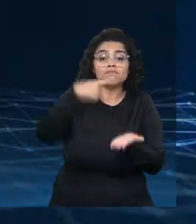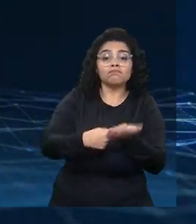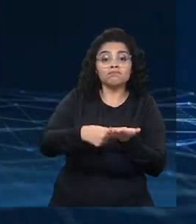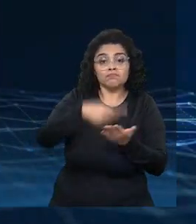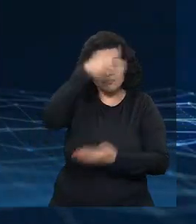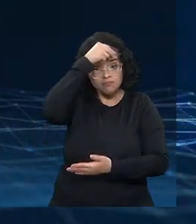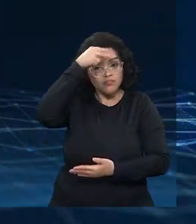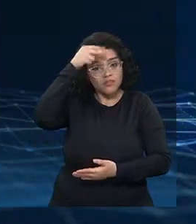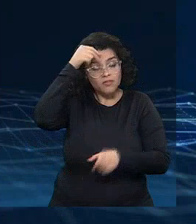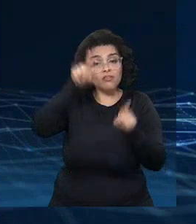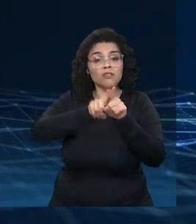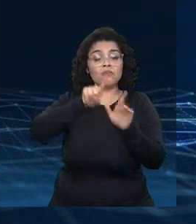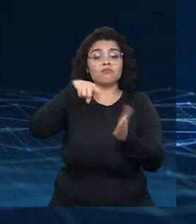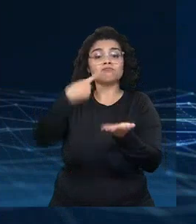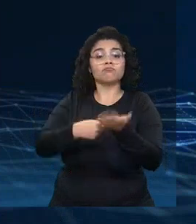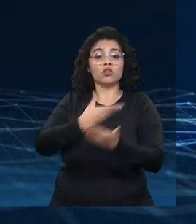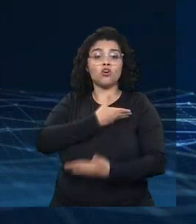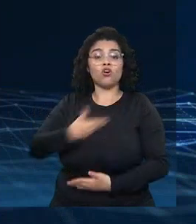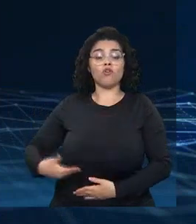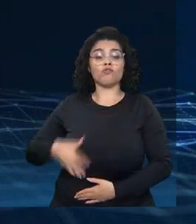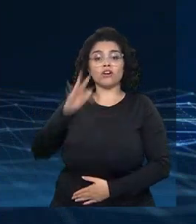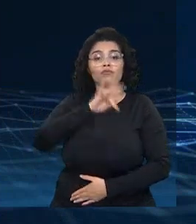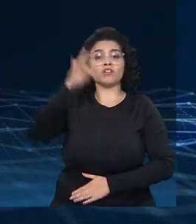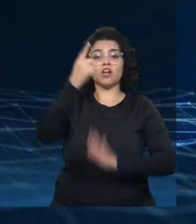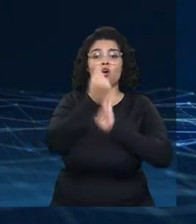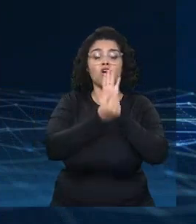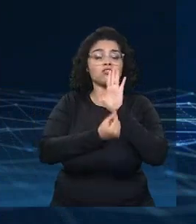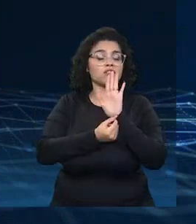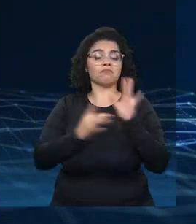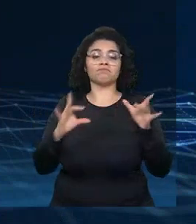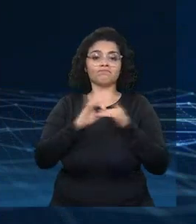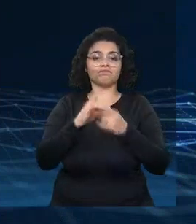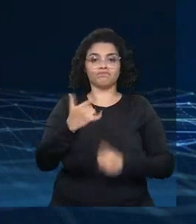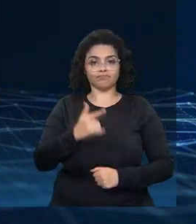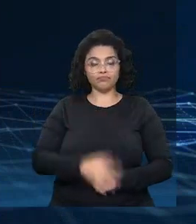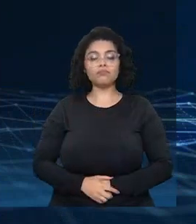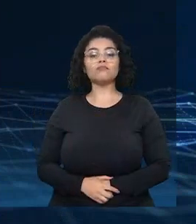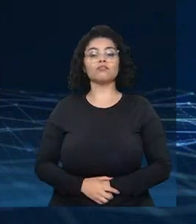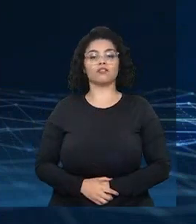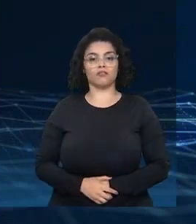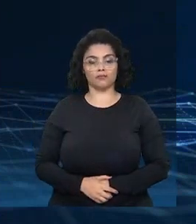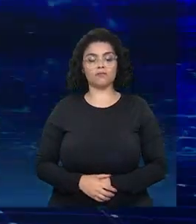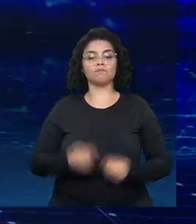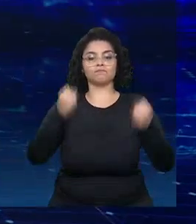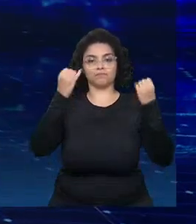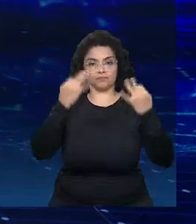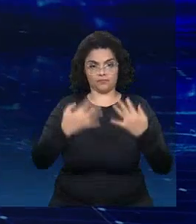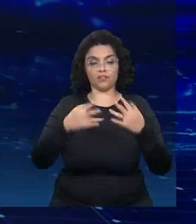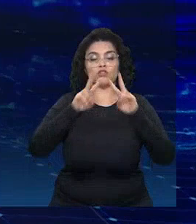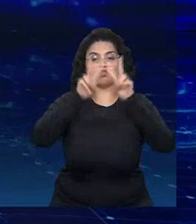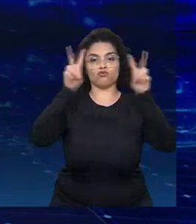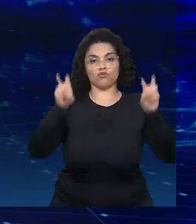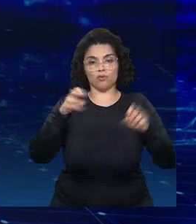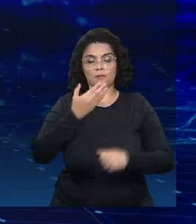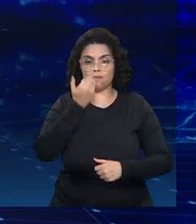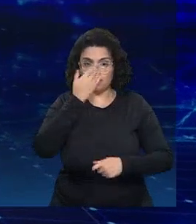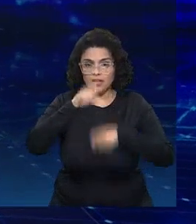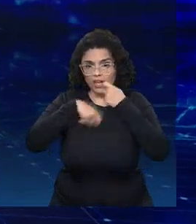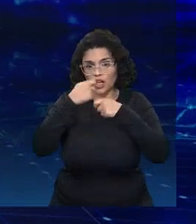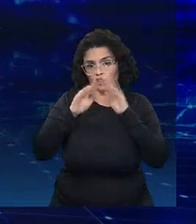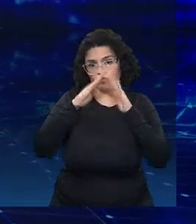de governo vamos lá Haddad vamos falar de merenda escolar de assistência farmacêutica primeira coisa que eu preciso dizer